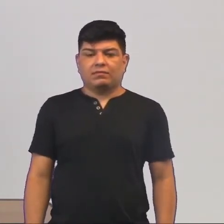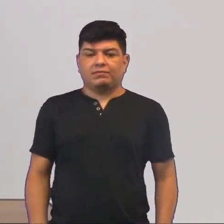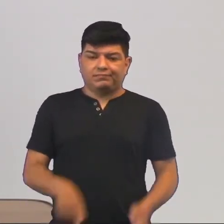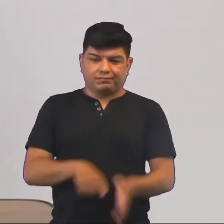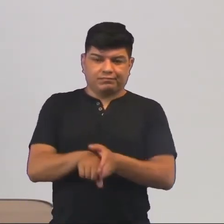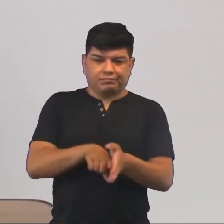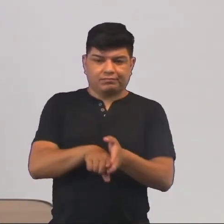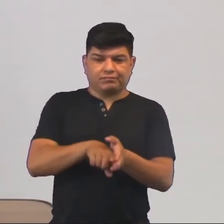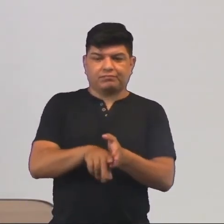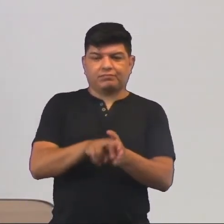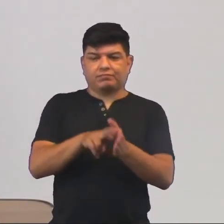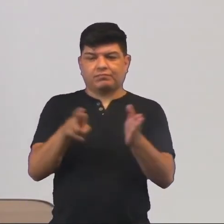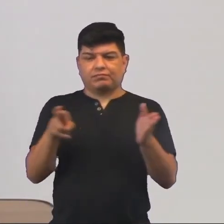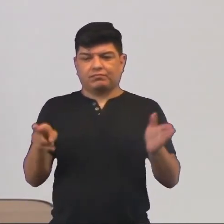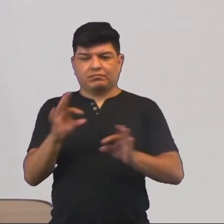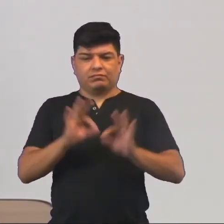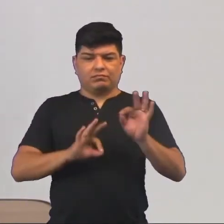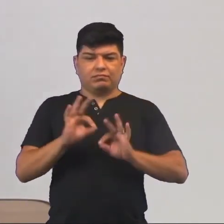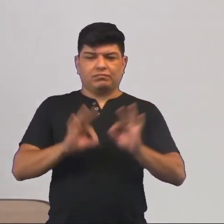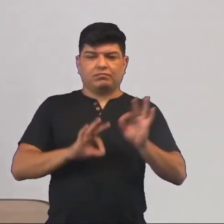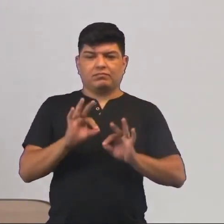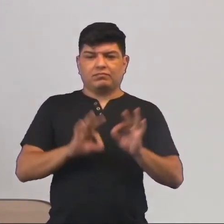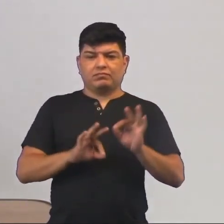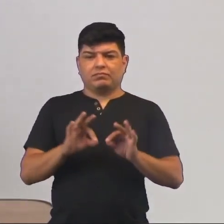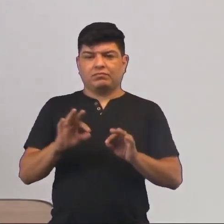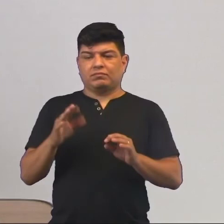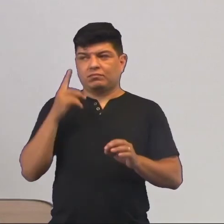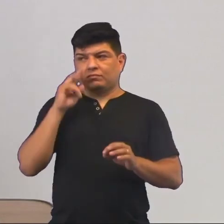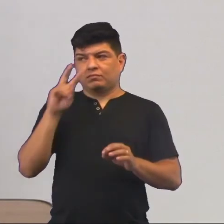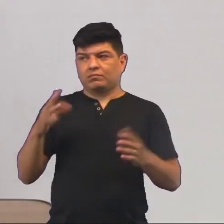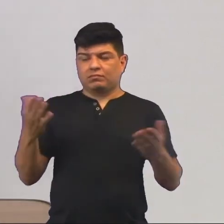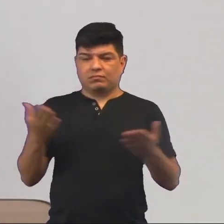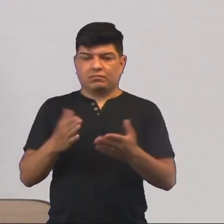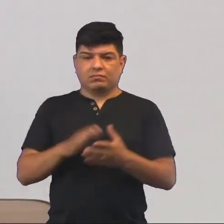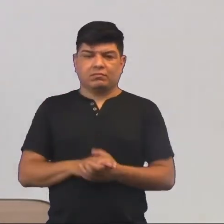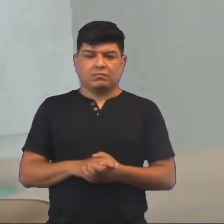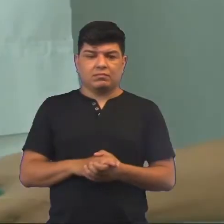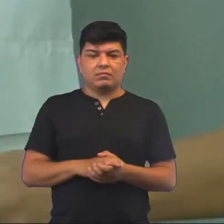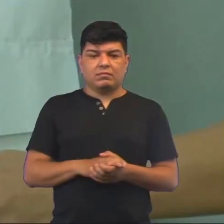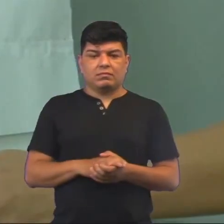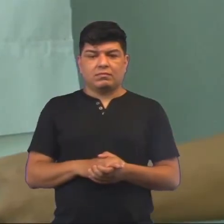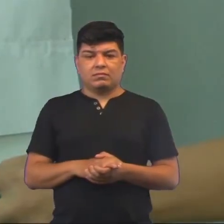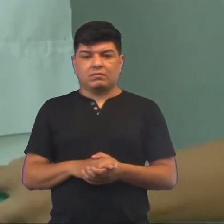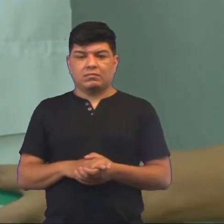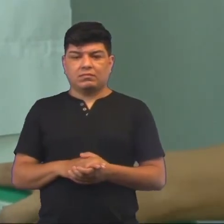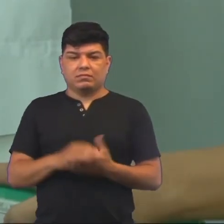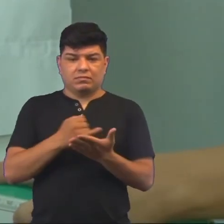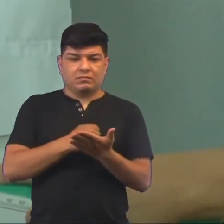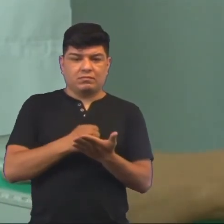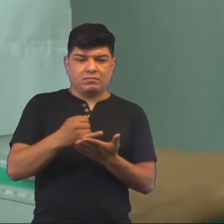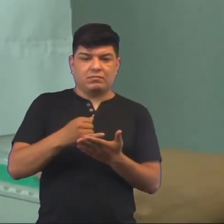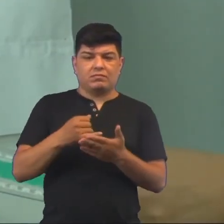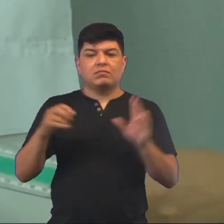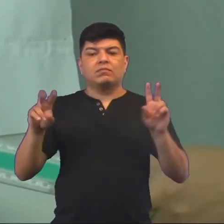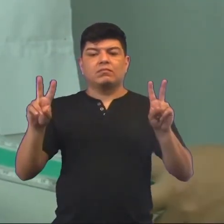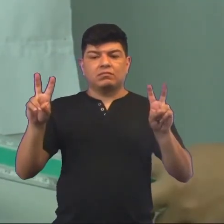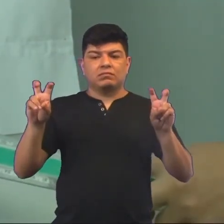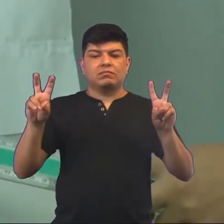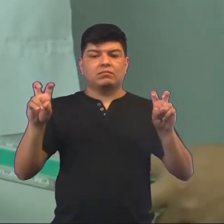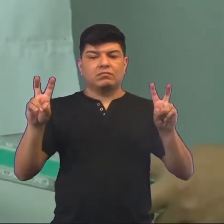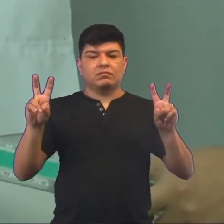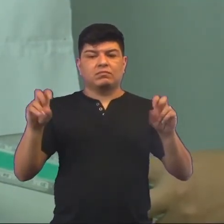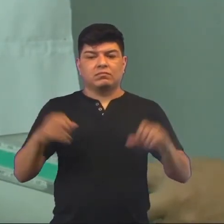de livros e revistas e organiza ele dessa forma aqui que a gente vai ver agora. Você vai fazer a introdução